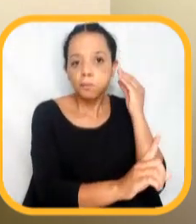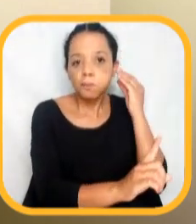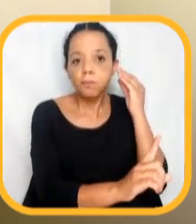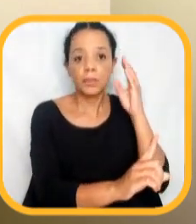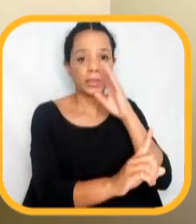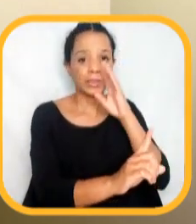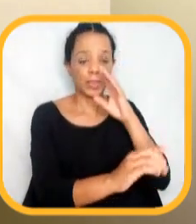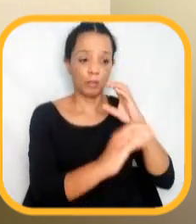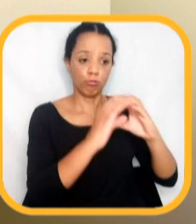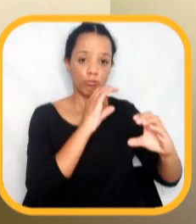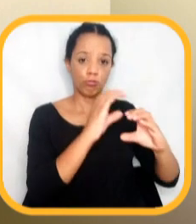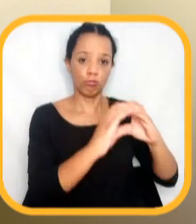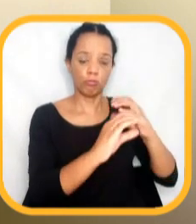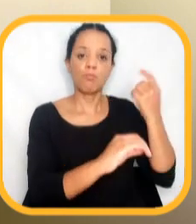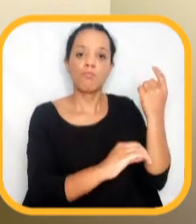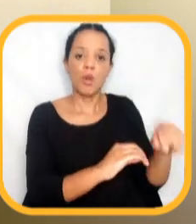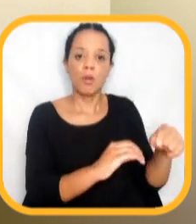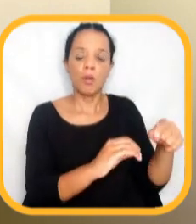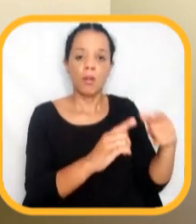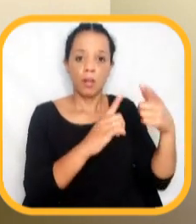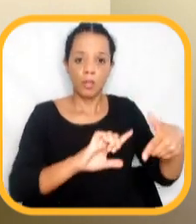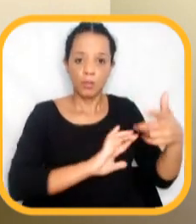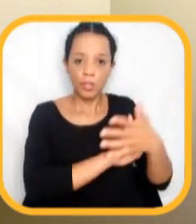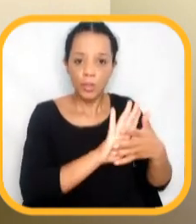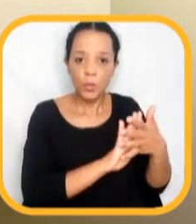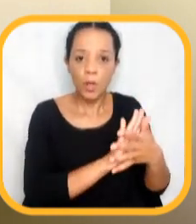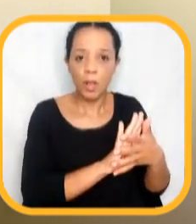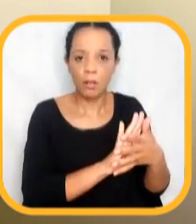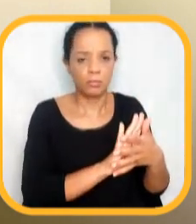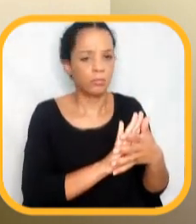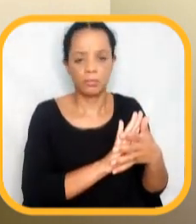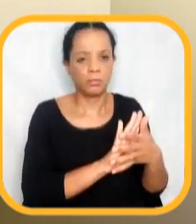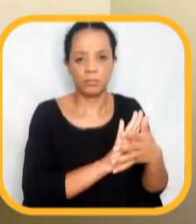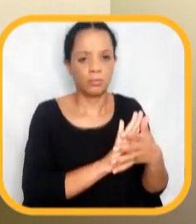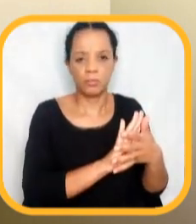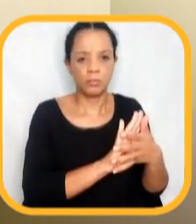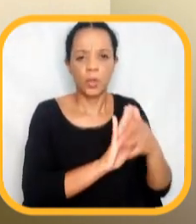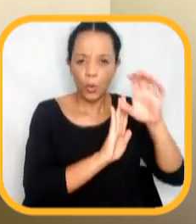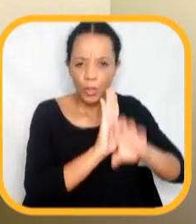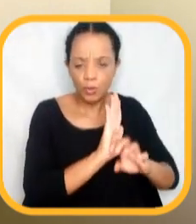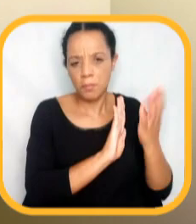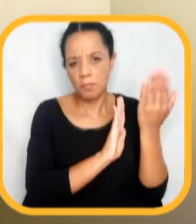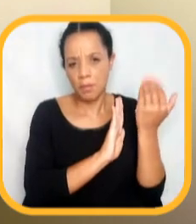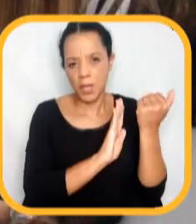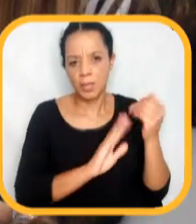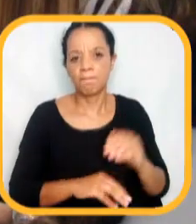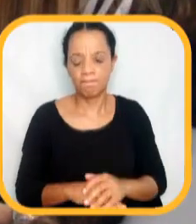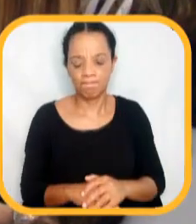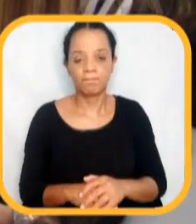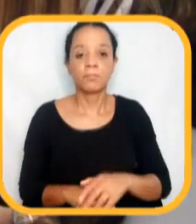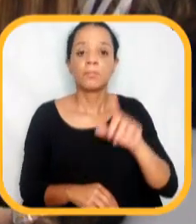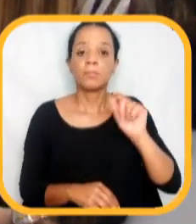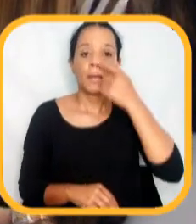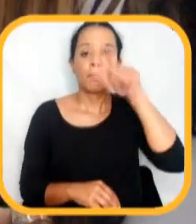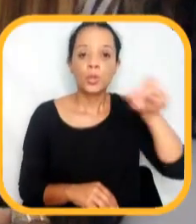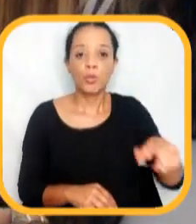auditiva em que a comunicação é só feita por base de língua gestual, não há condições. A falta